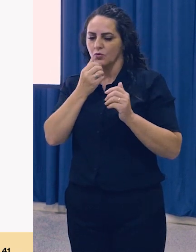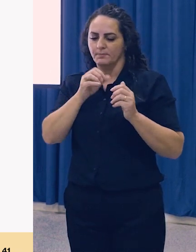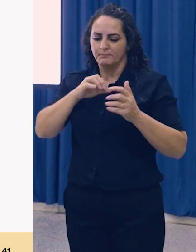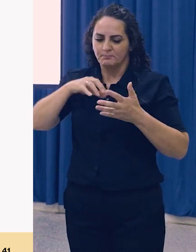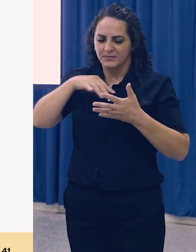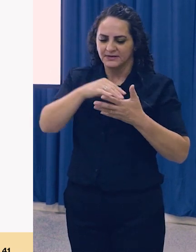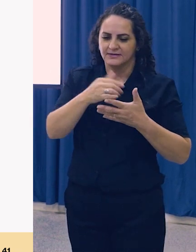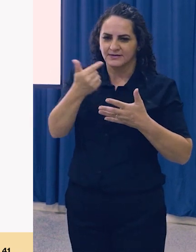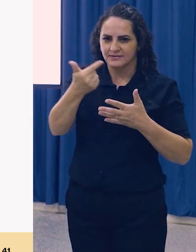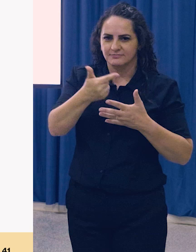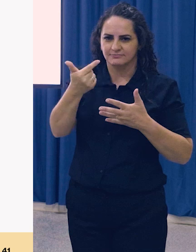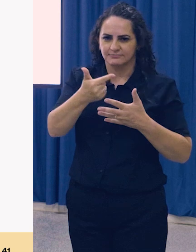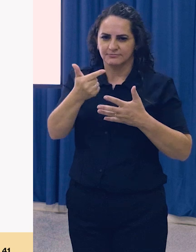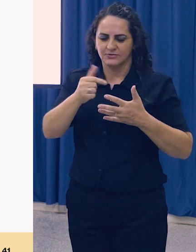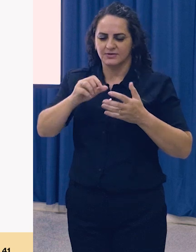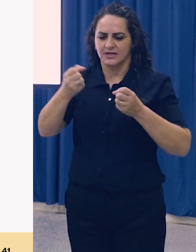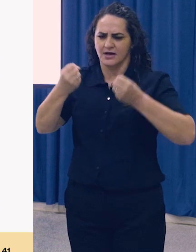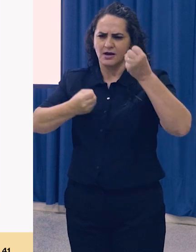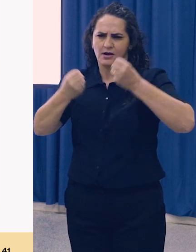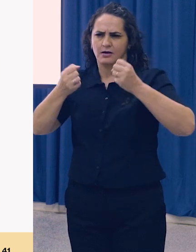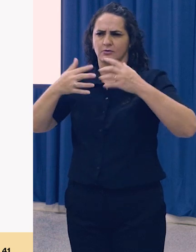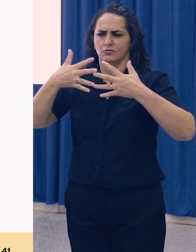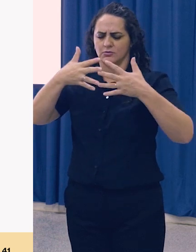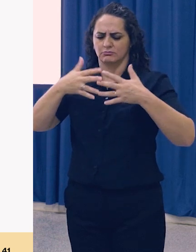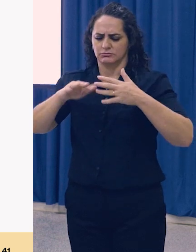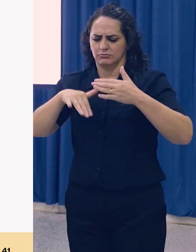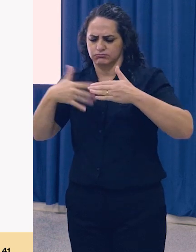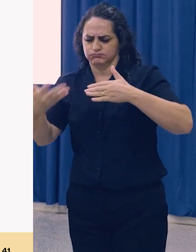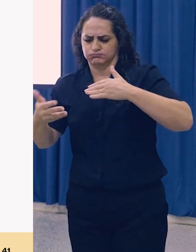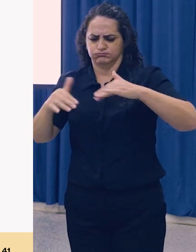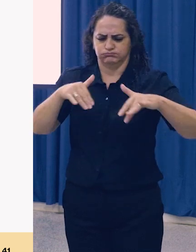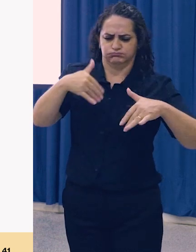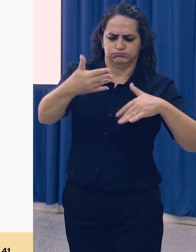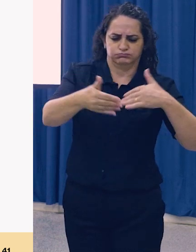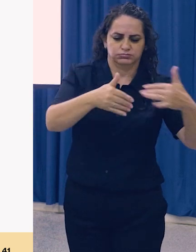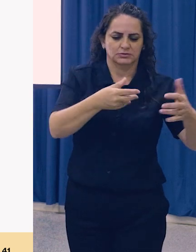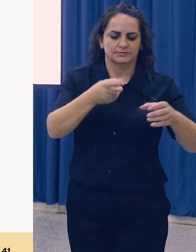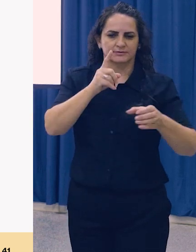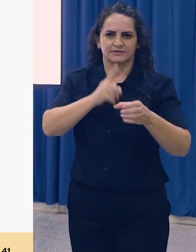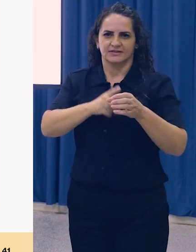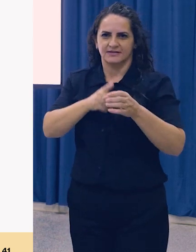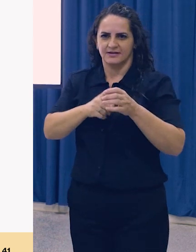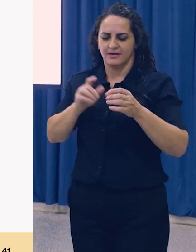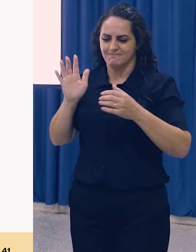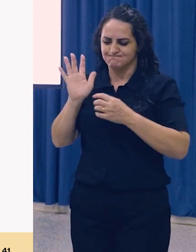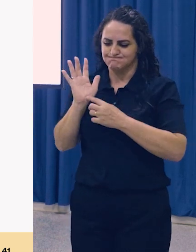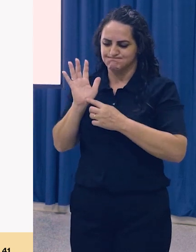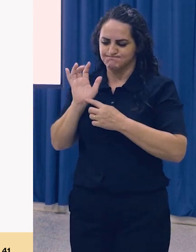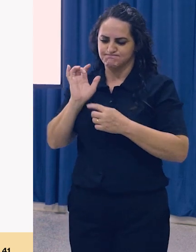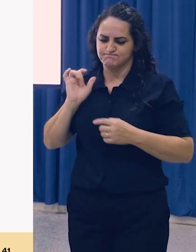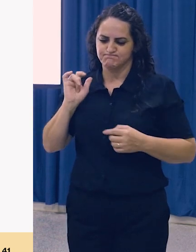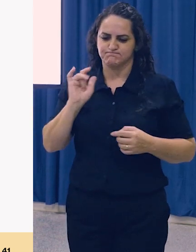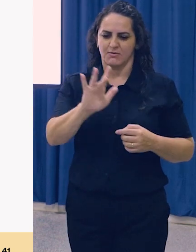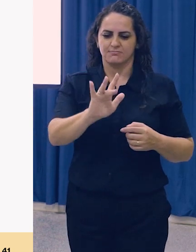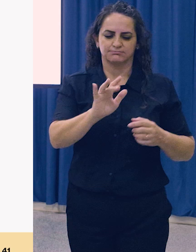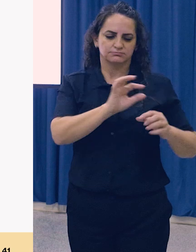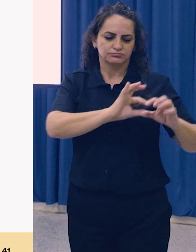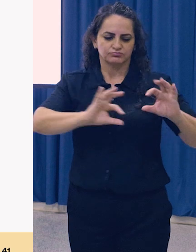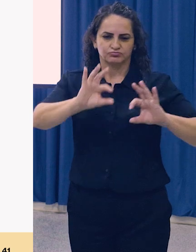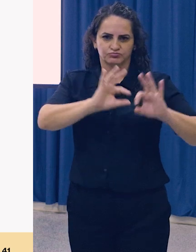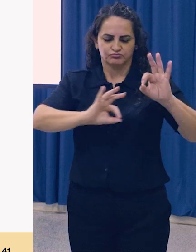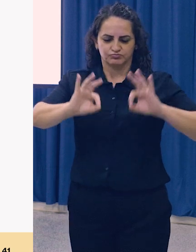e caminhões capotados pela cidade e prenderam eles com essas teias, como se fosse o Homem-Aranha que tivesse passado